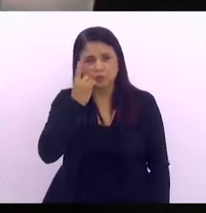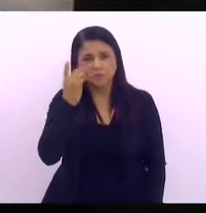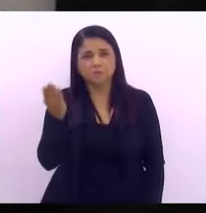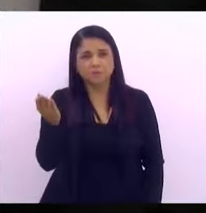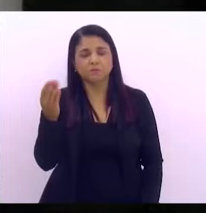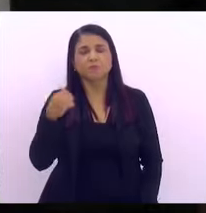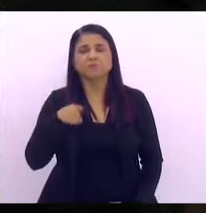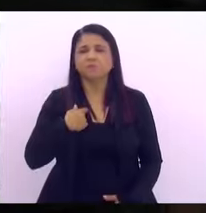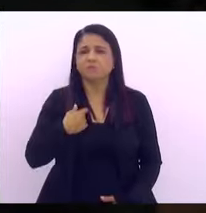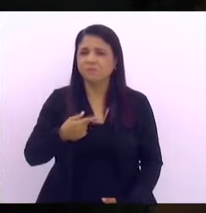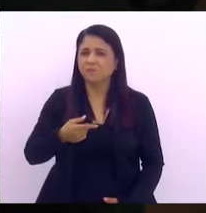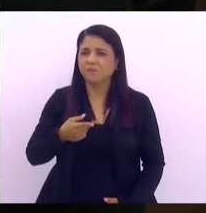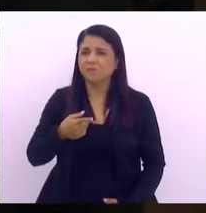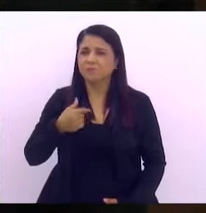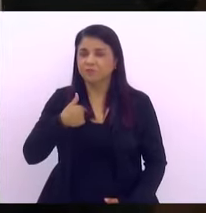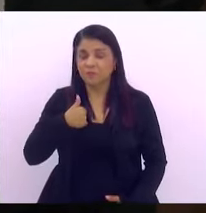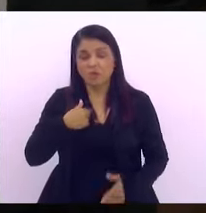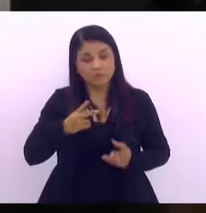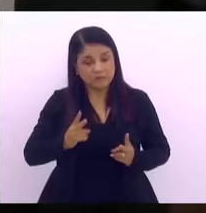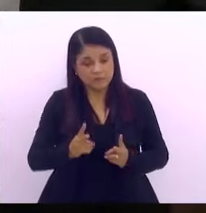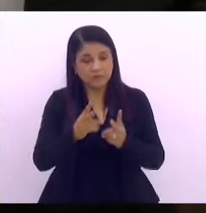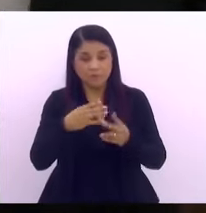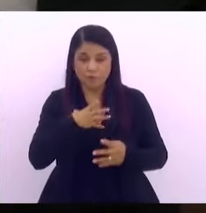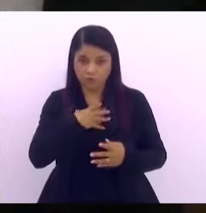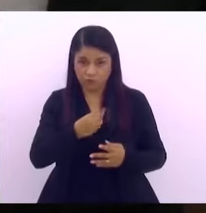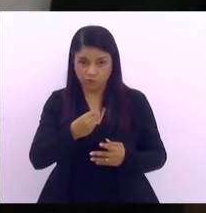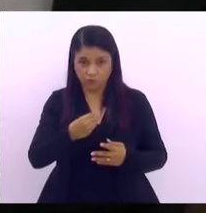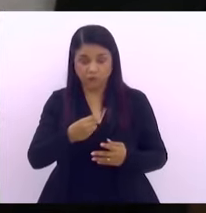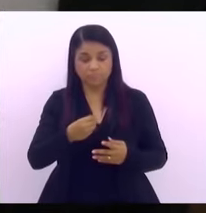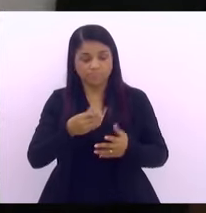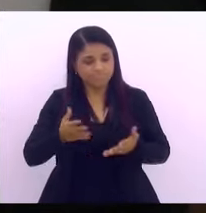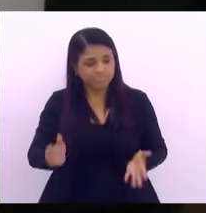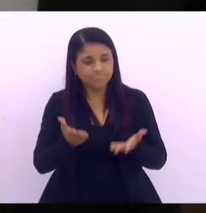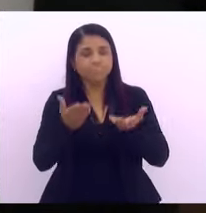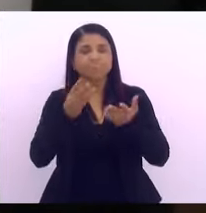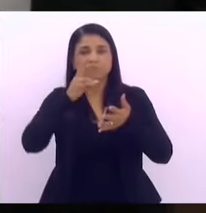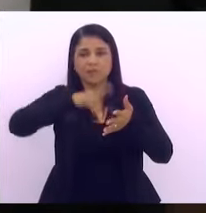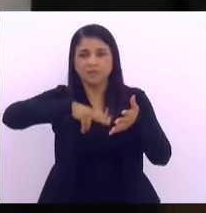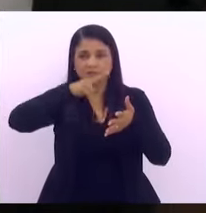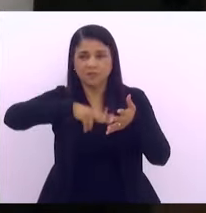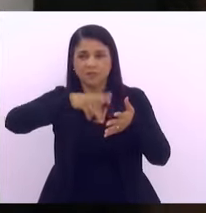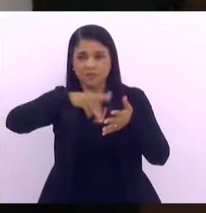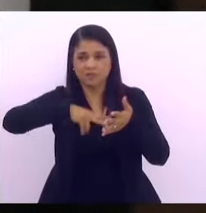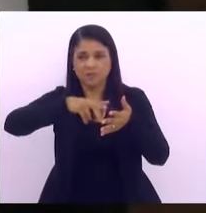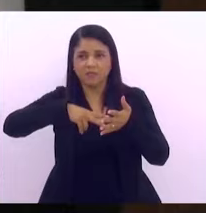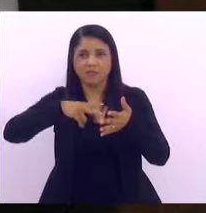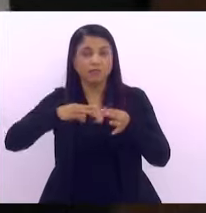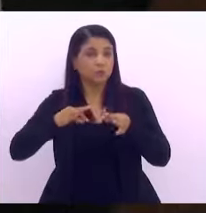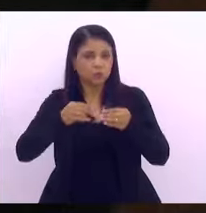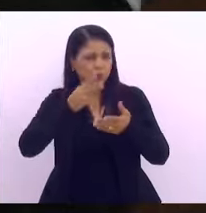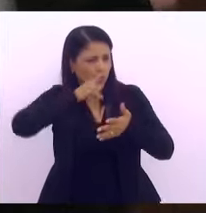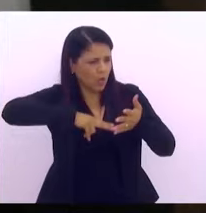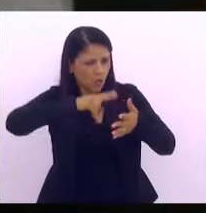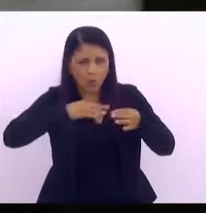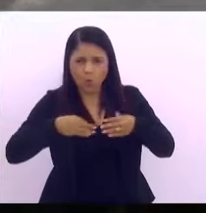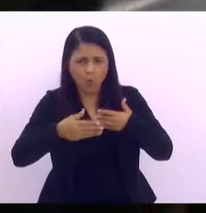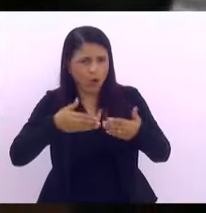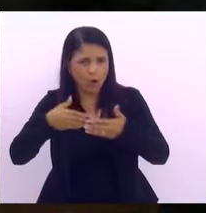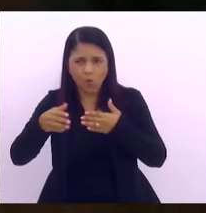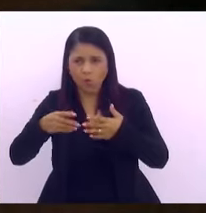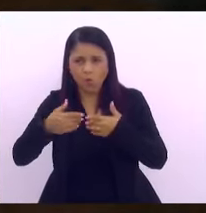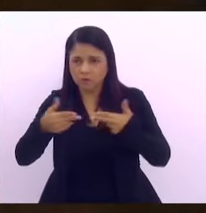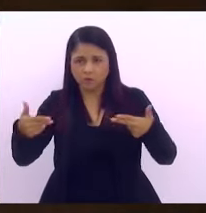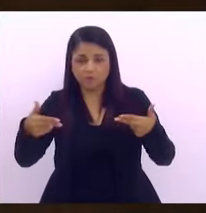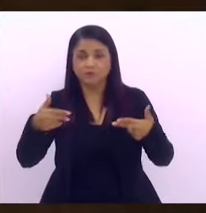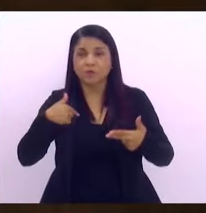Eu sempre incuti nos meus filhos o hábito da leitura. Felizmente, agora leem tudo e qualquer coisa. O meu